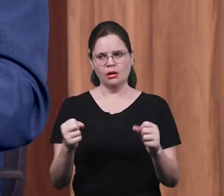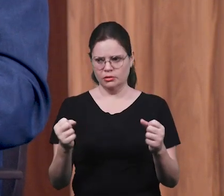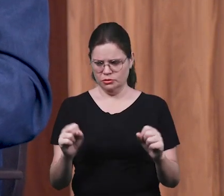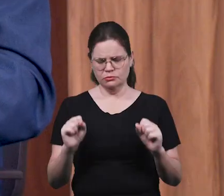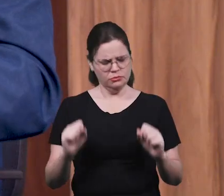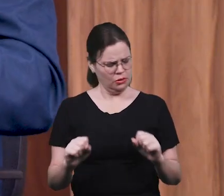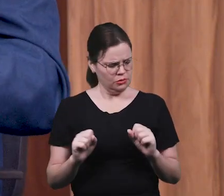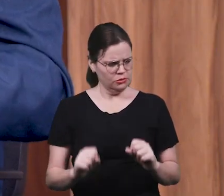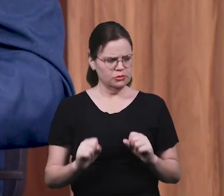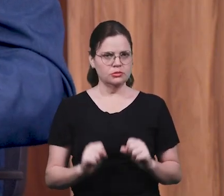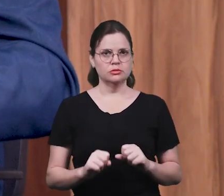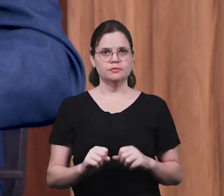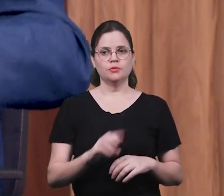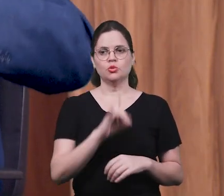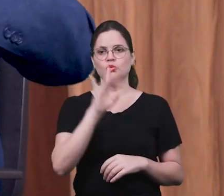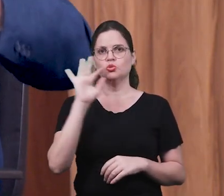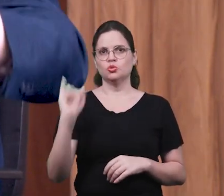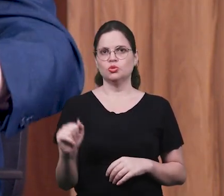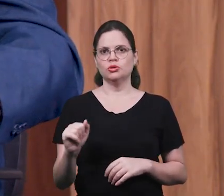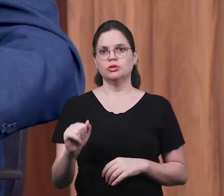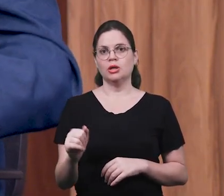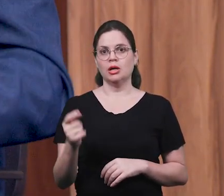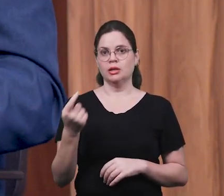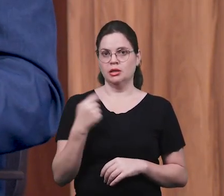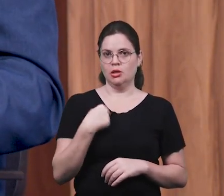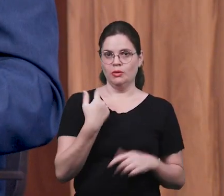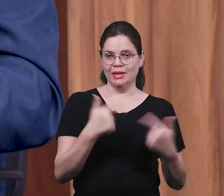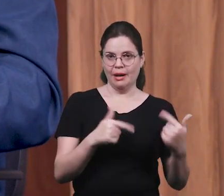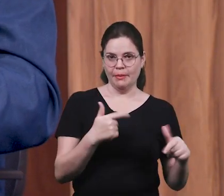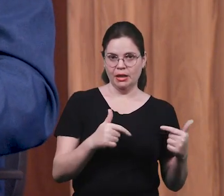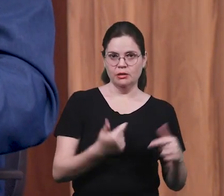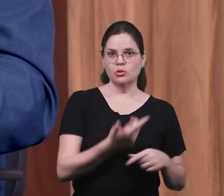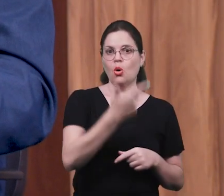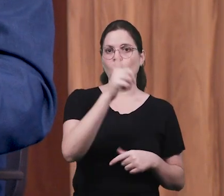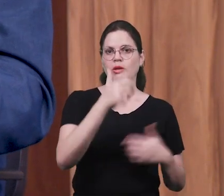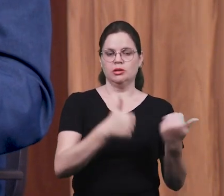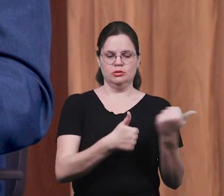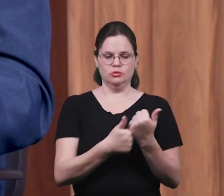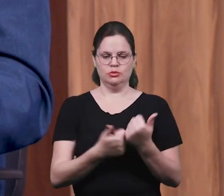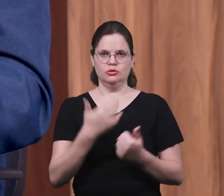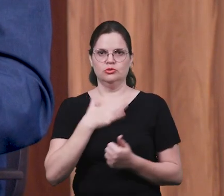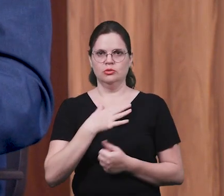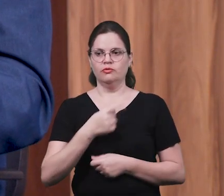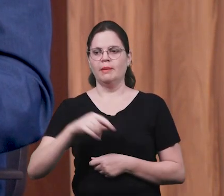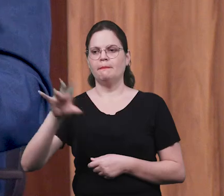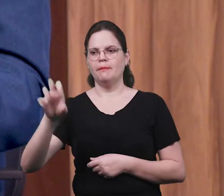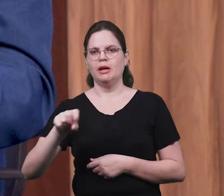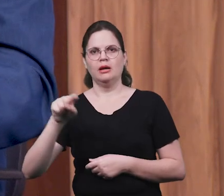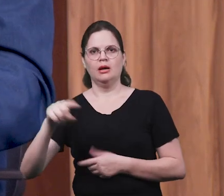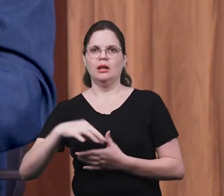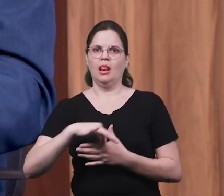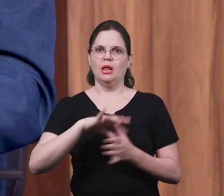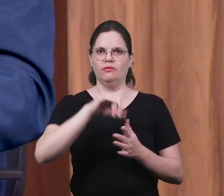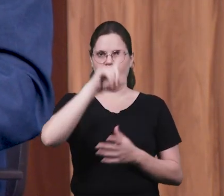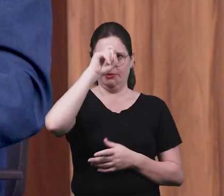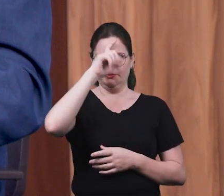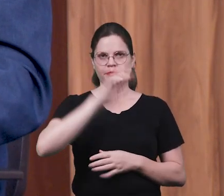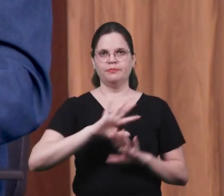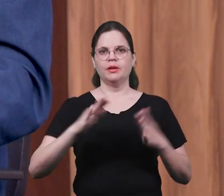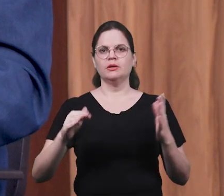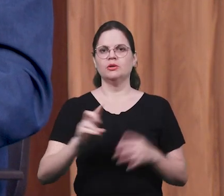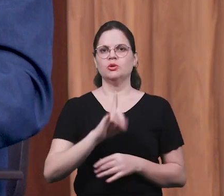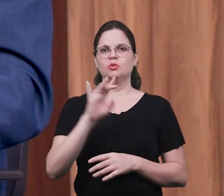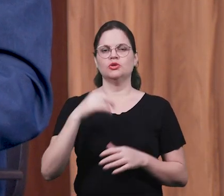assim. No dia que eu estava de serviço, era outro companheiro que também se prestou a fazer esse serviço. E um dia eu estava no supermercado